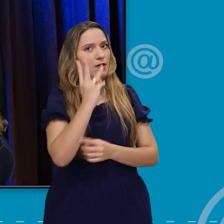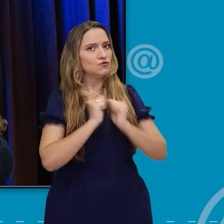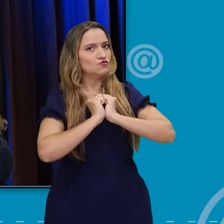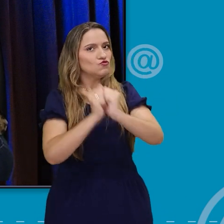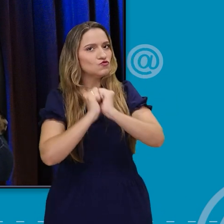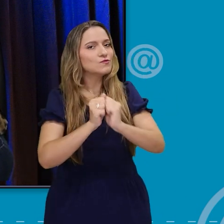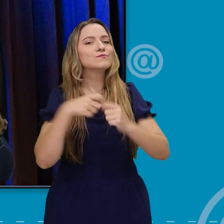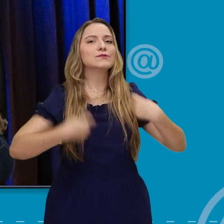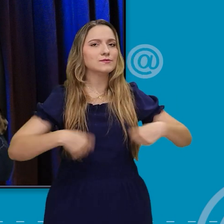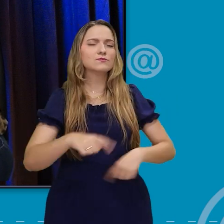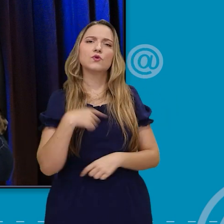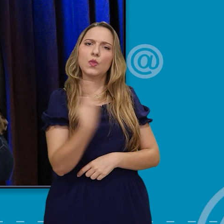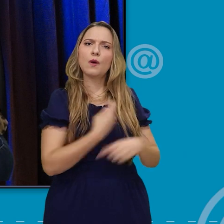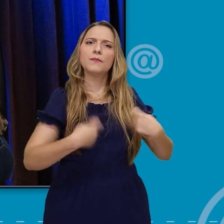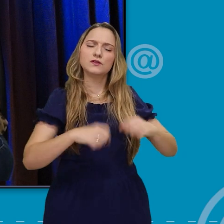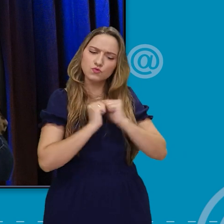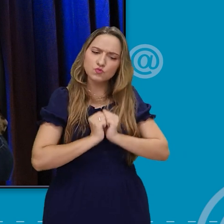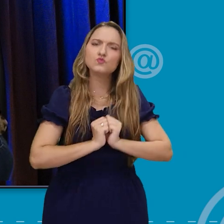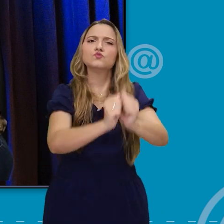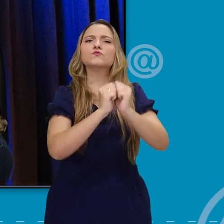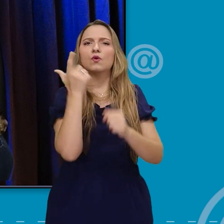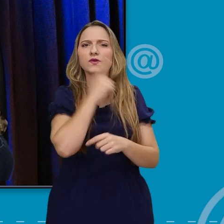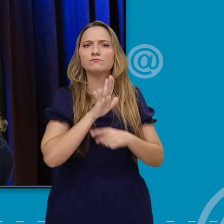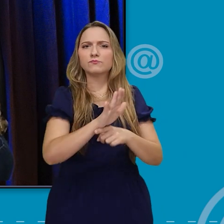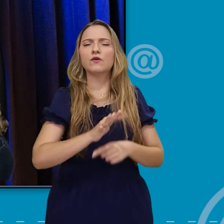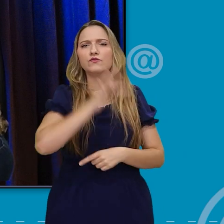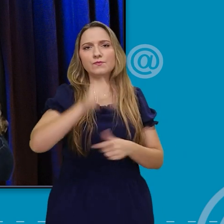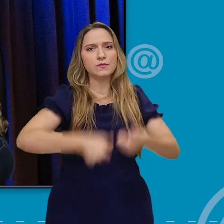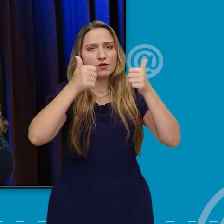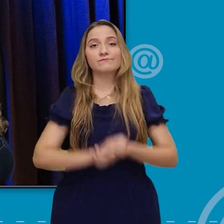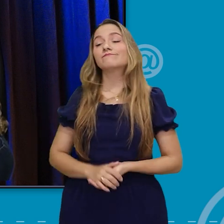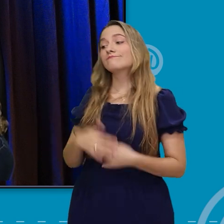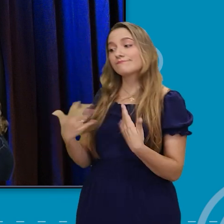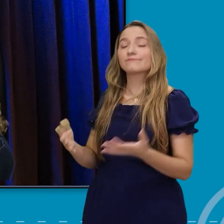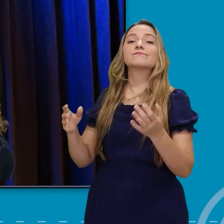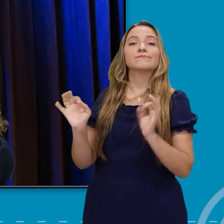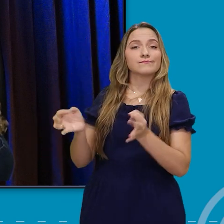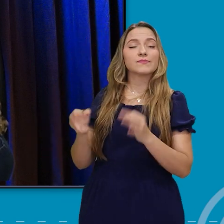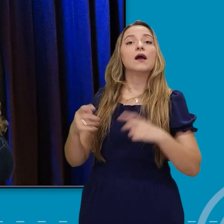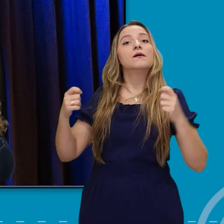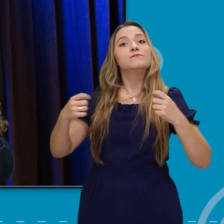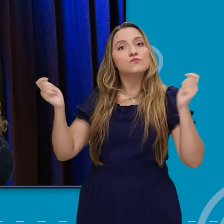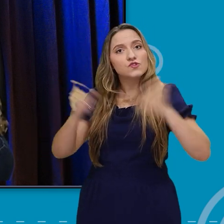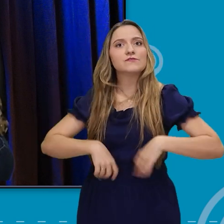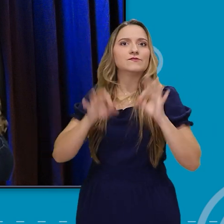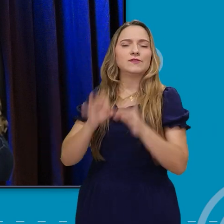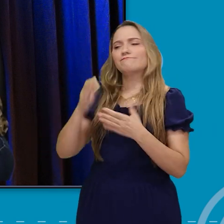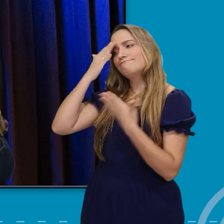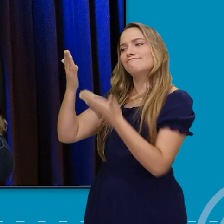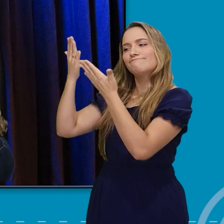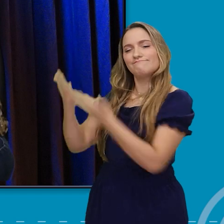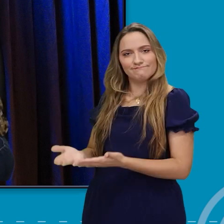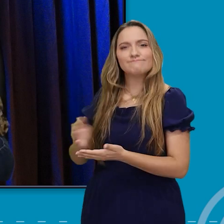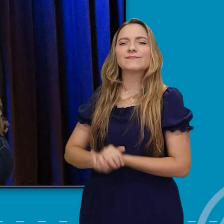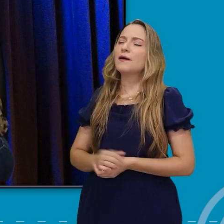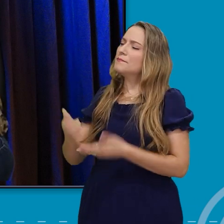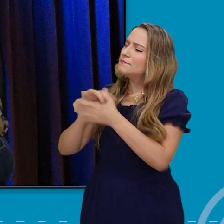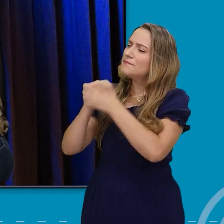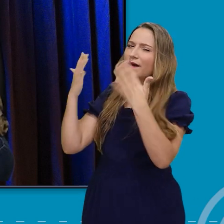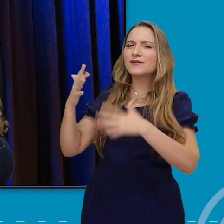saúde. Pronto. Não tem jeito da gente caminhar se não for nesse tripé. Gente, é possível, né? Liana, obrigada mais uma